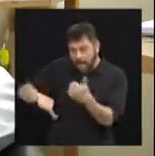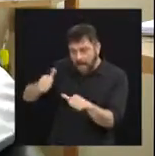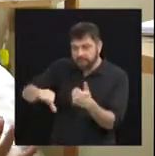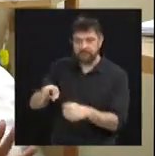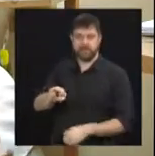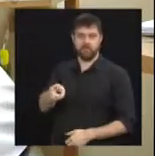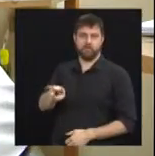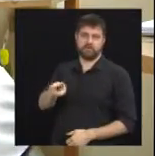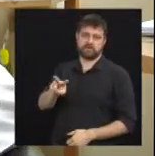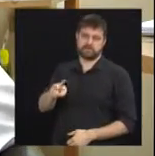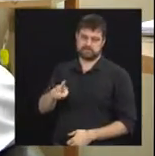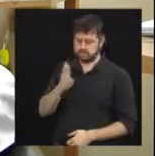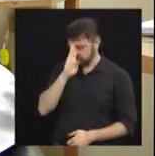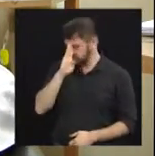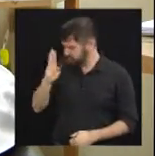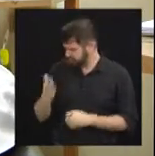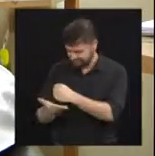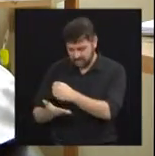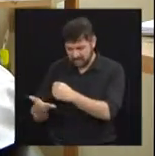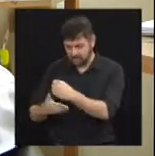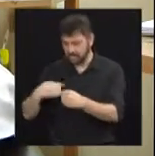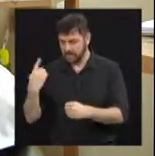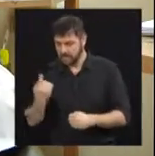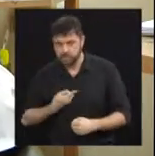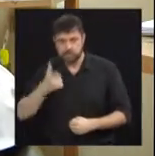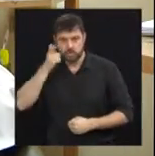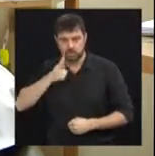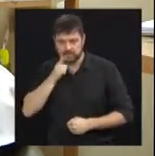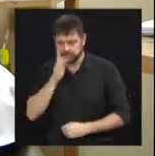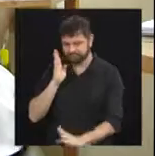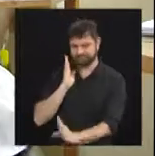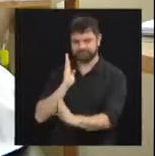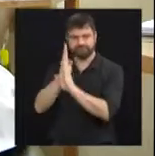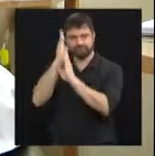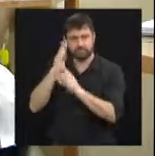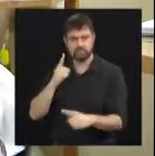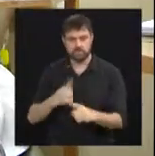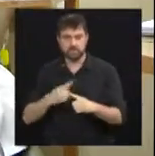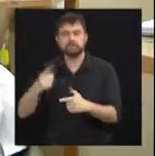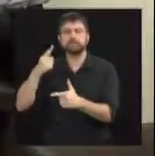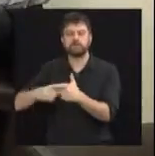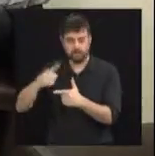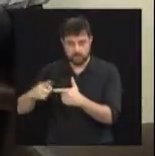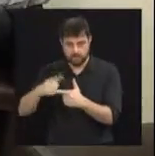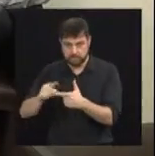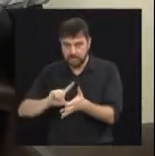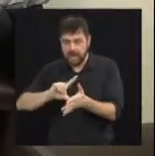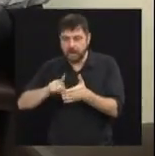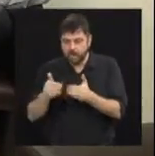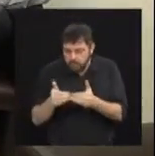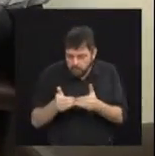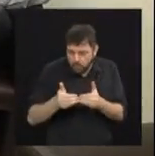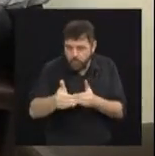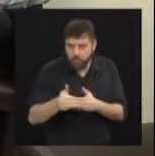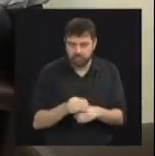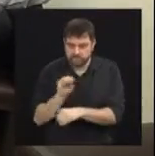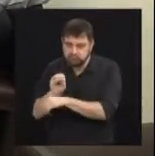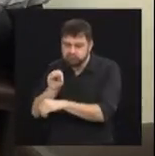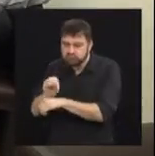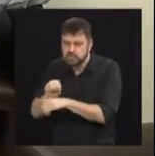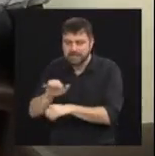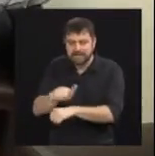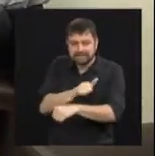casal é essencial para que nós possamos fazer um diagnóstico adequado e, a partir disso, dar o passo adequado, definir a melhor